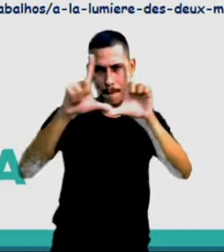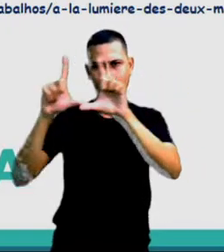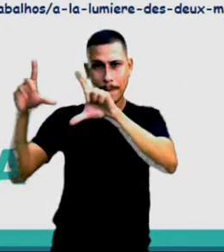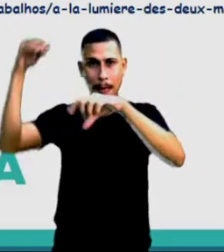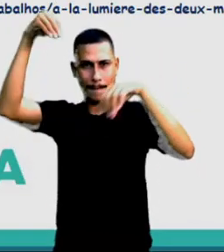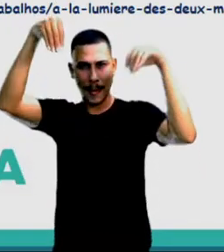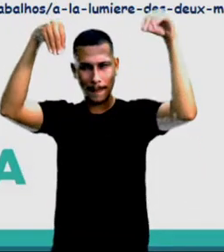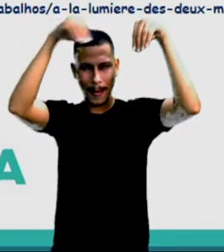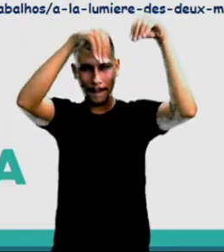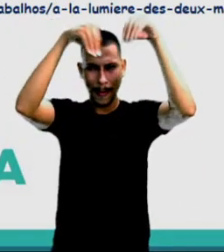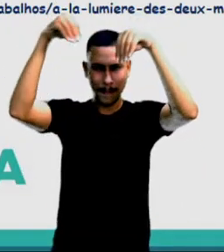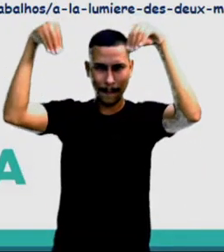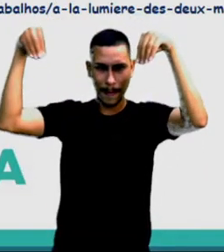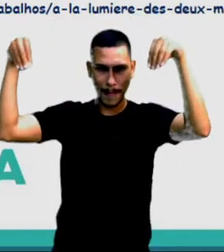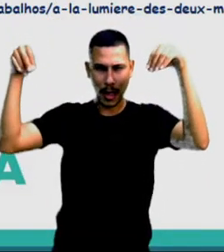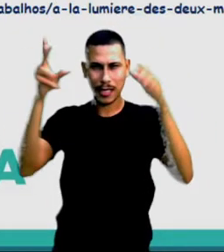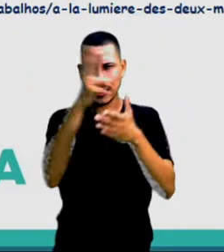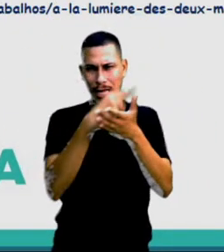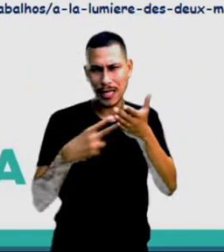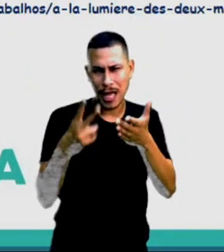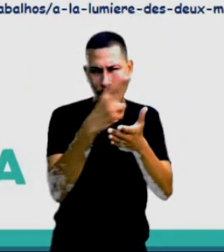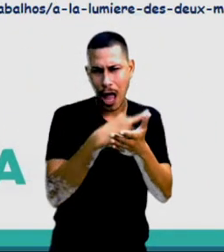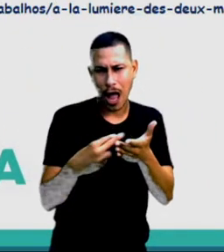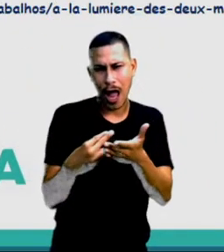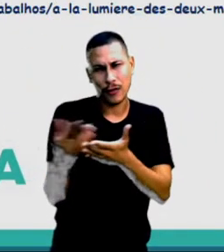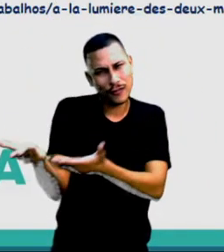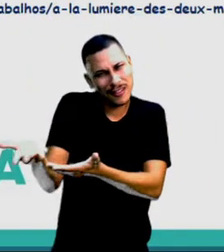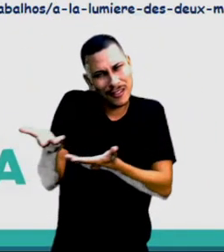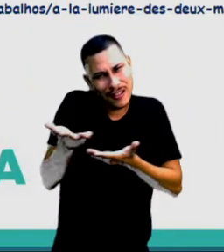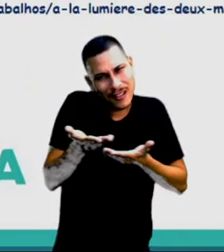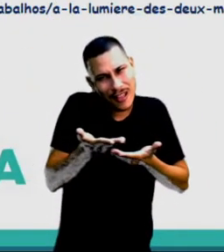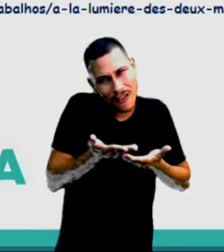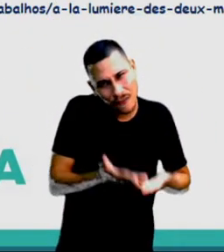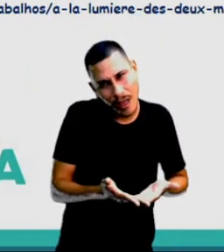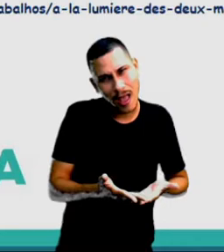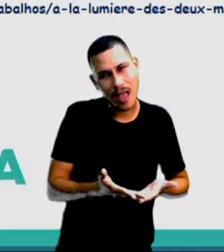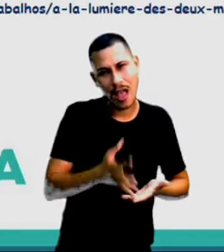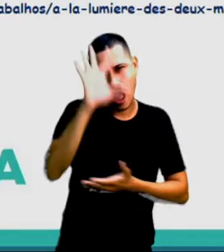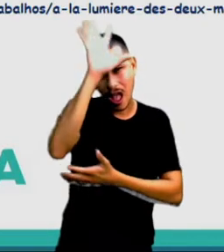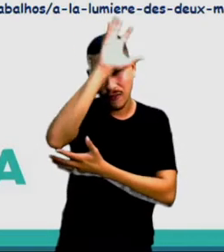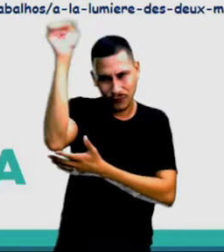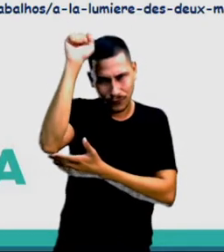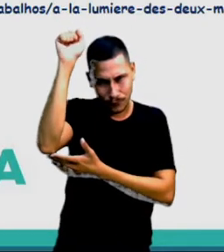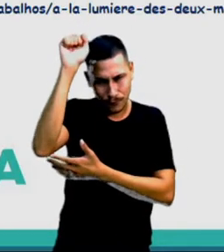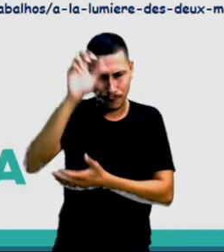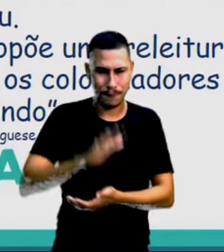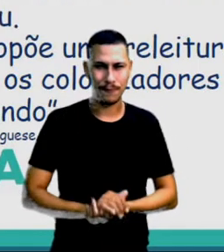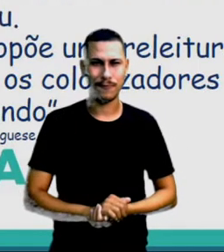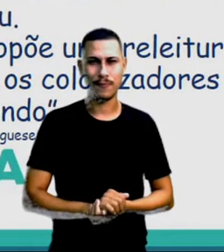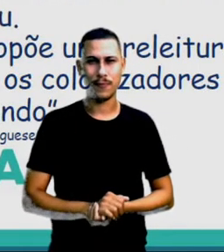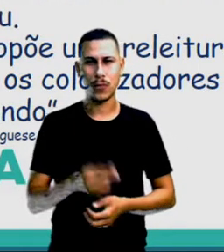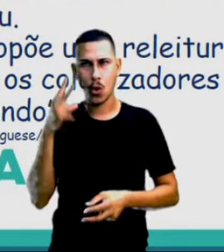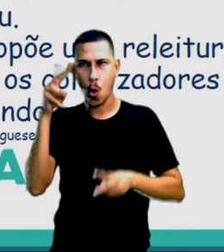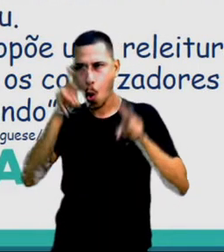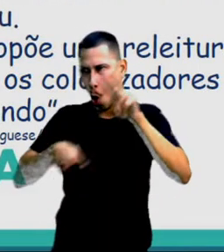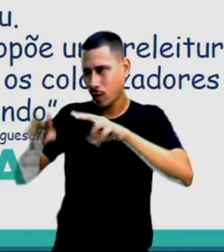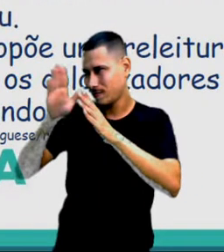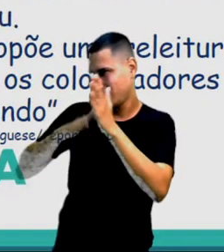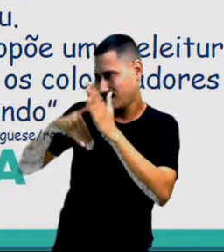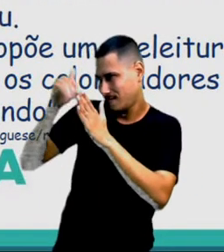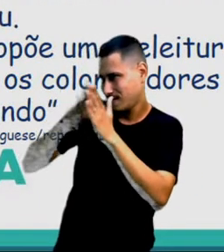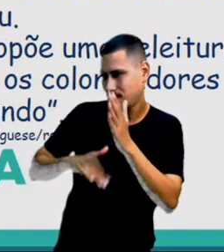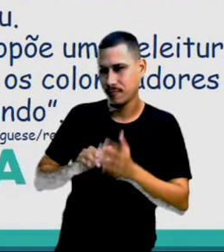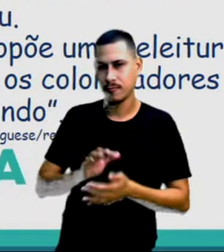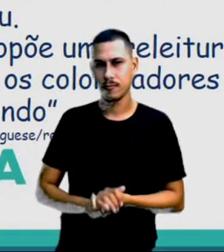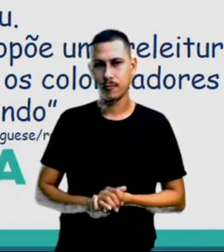lugar originalmente desenhado para receber o mármore Vitória de Samotrácia. Olha aqui a obra, qual é?